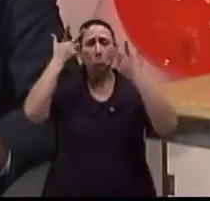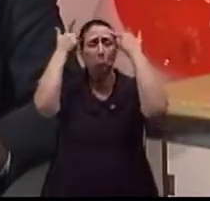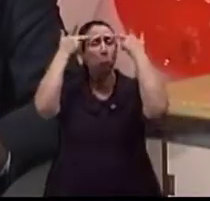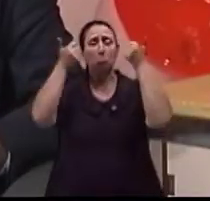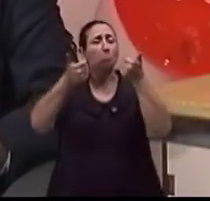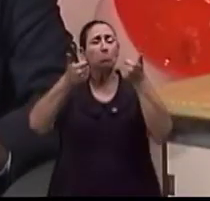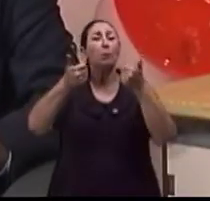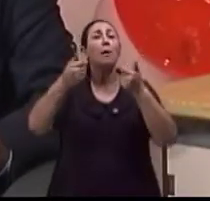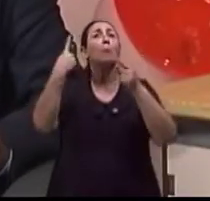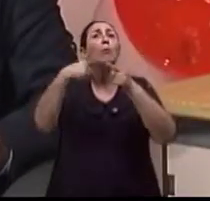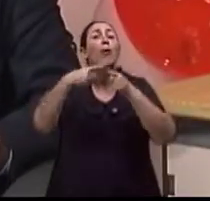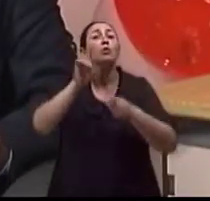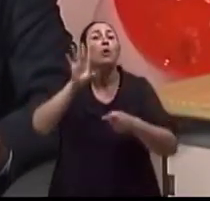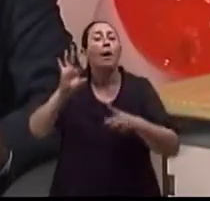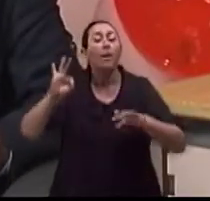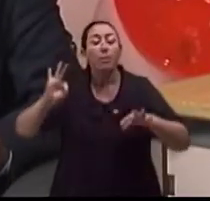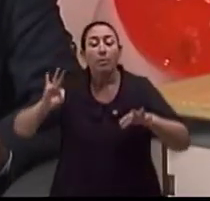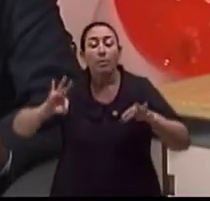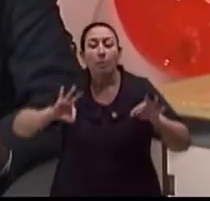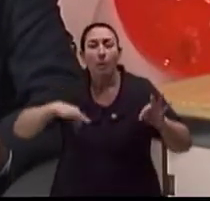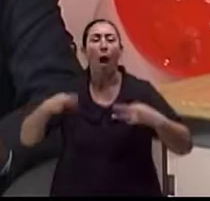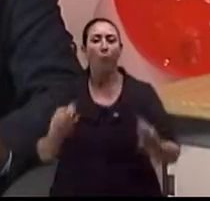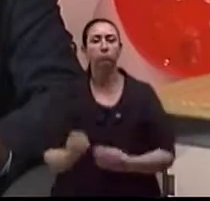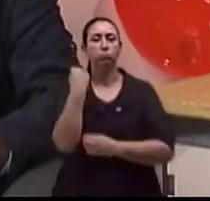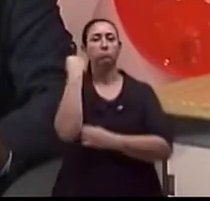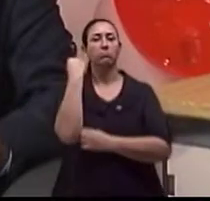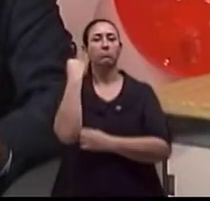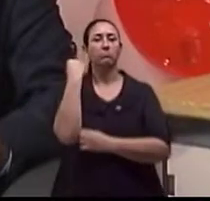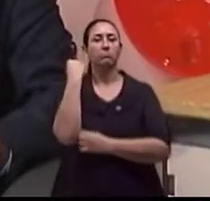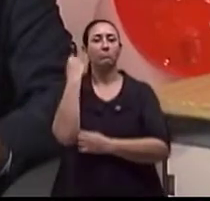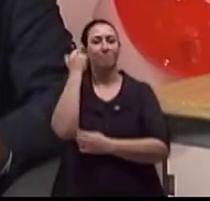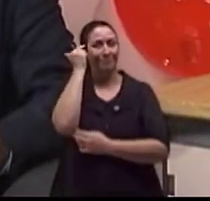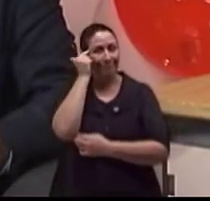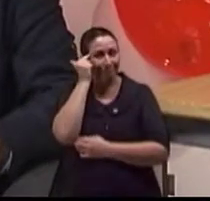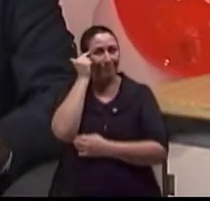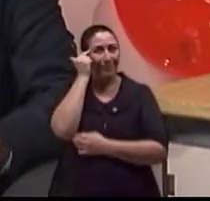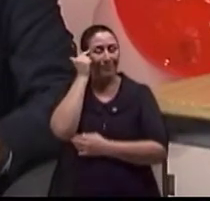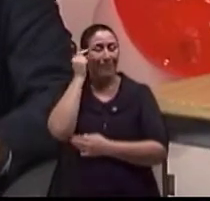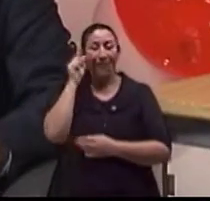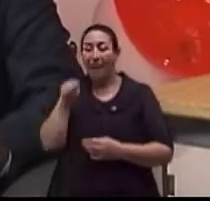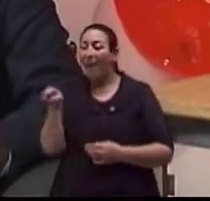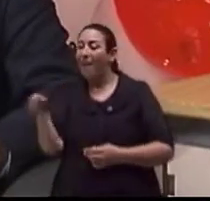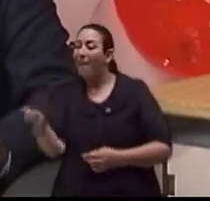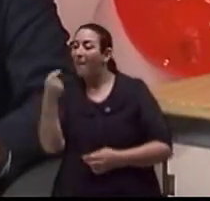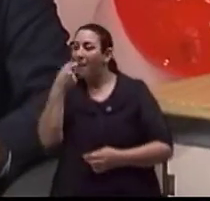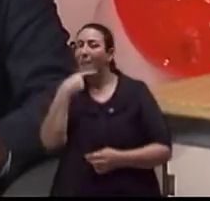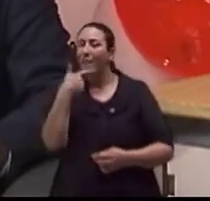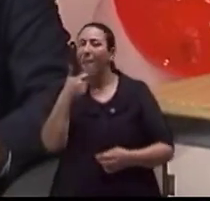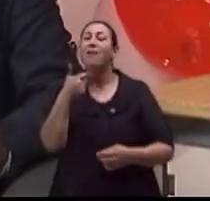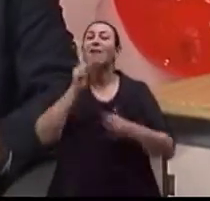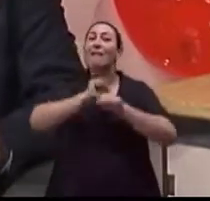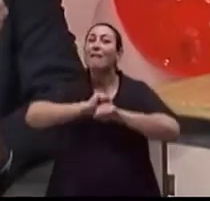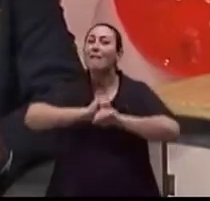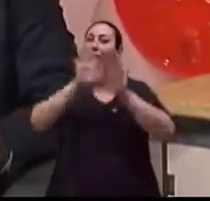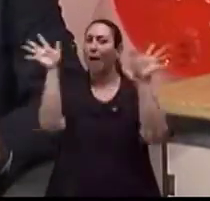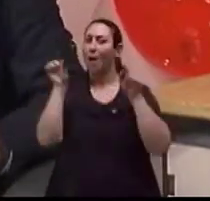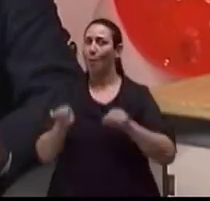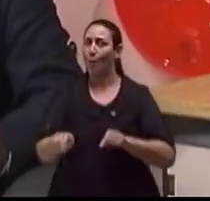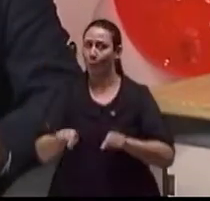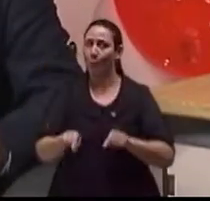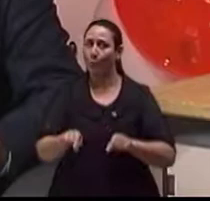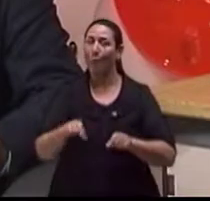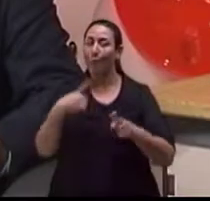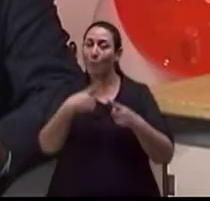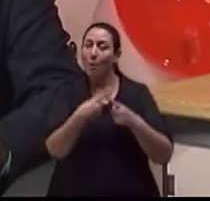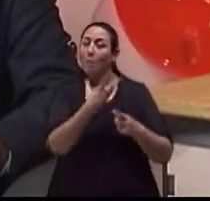explicação tava faltando com certeza Então essas medicações elas não falam elas não curam a voltar como era antes exceto